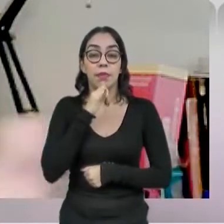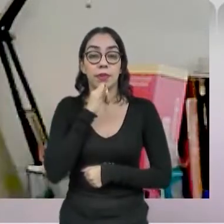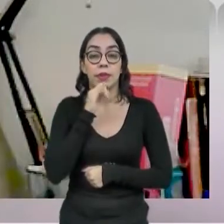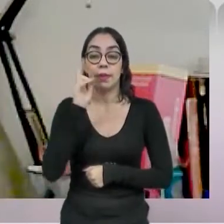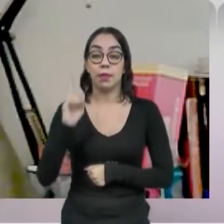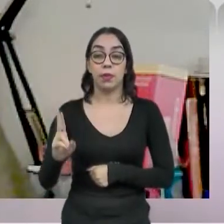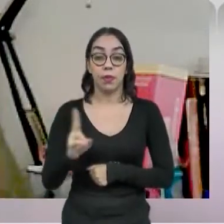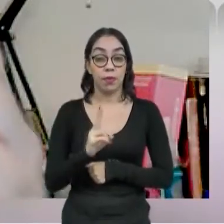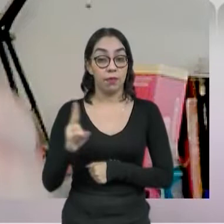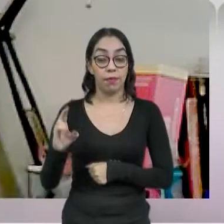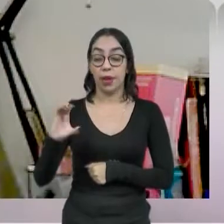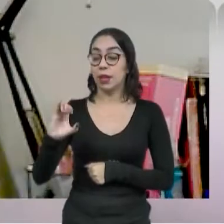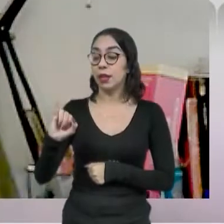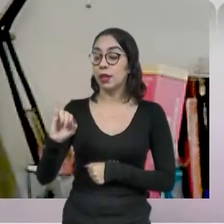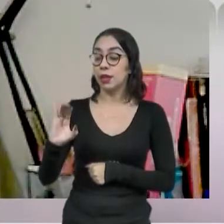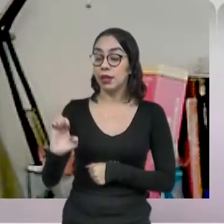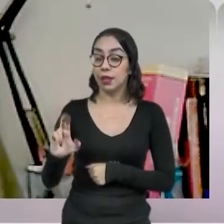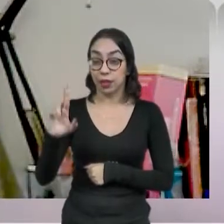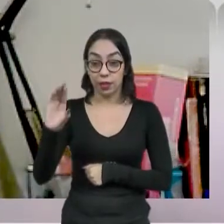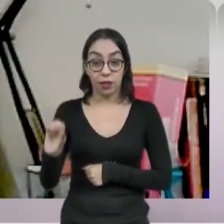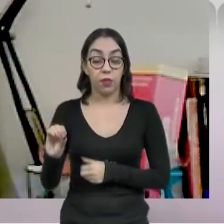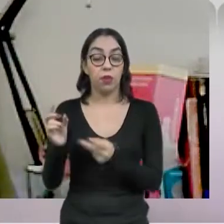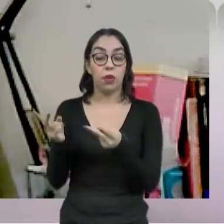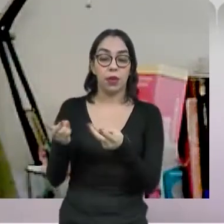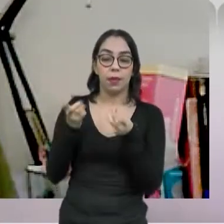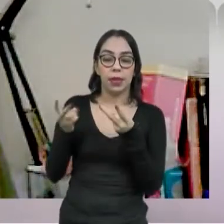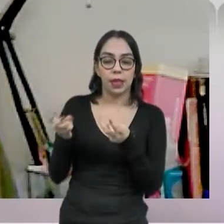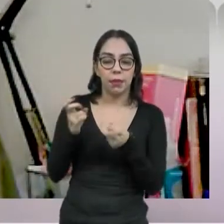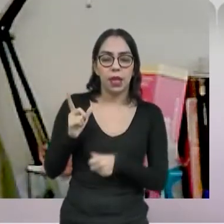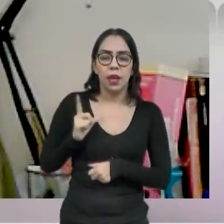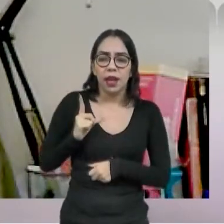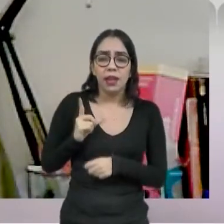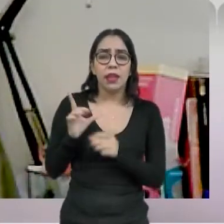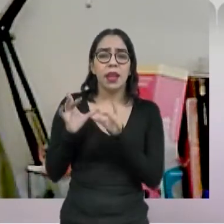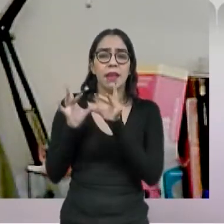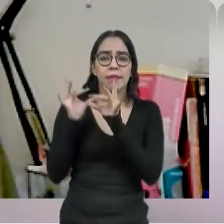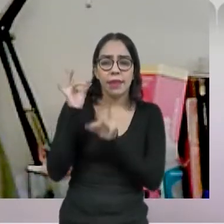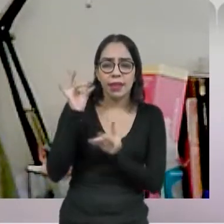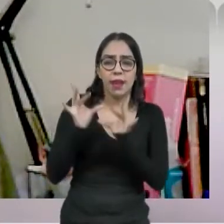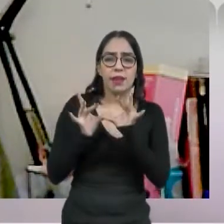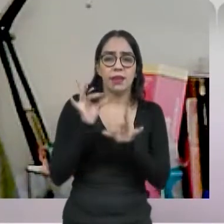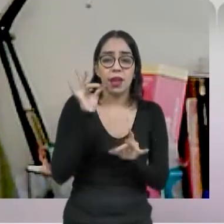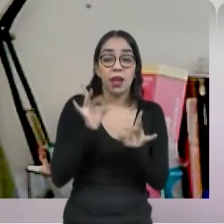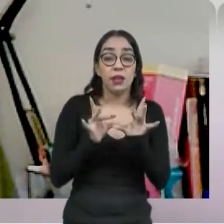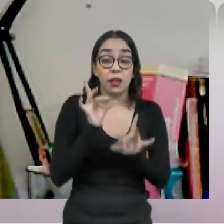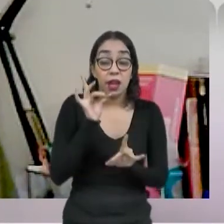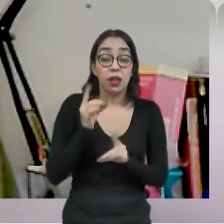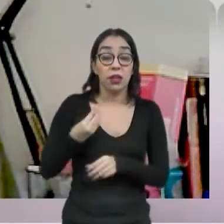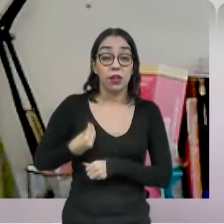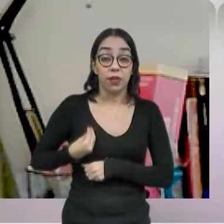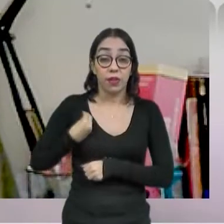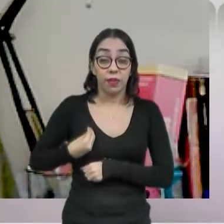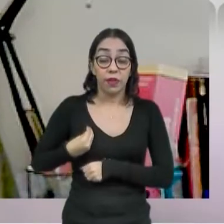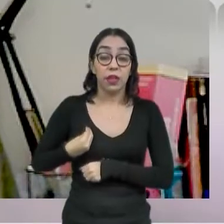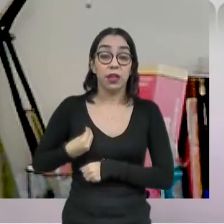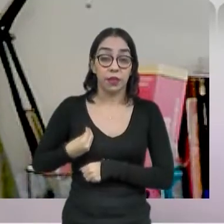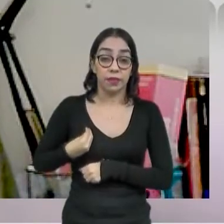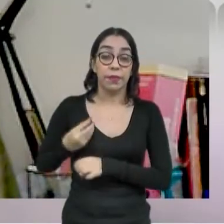isso se deu de uma forma ainda mais marcada, ainda mais marcante. Né? Padre Cícero reunia